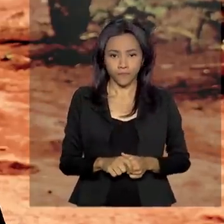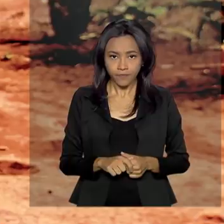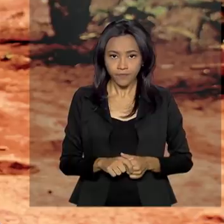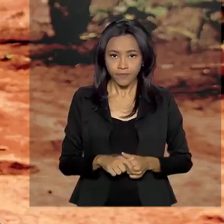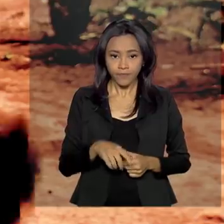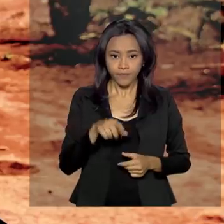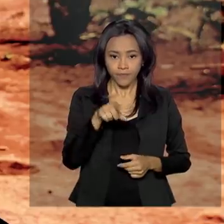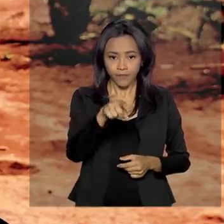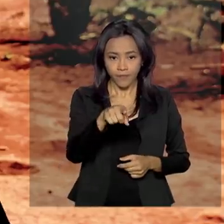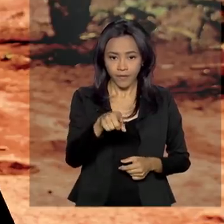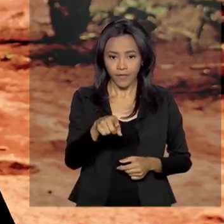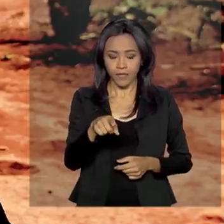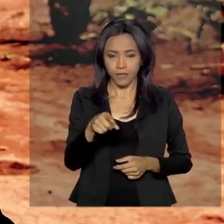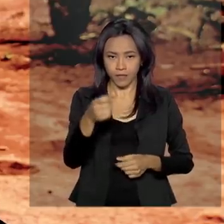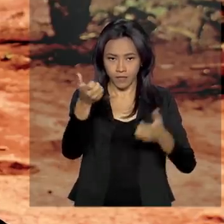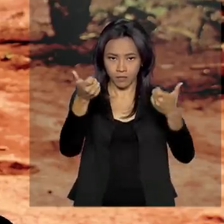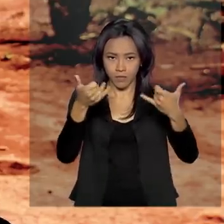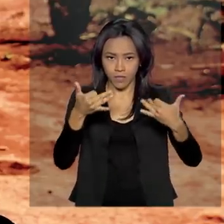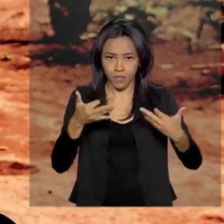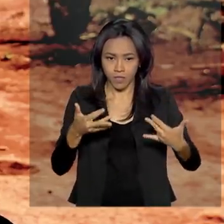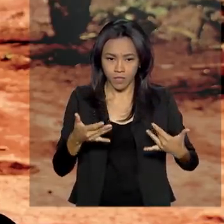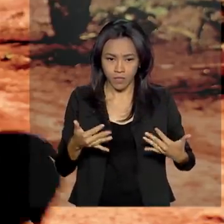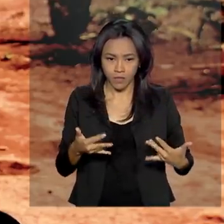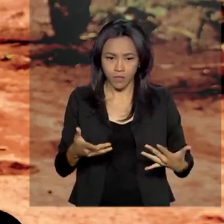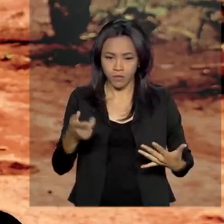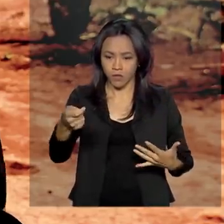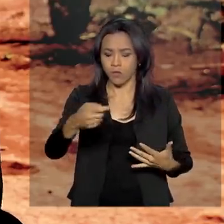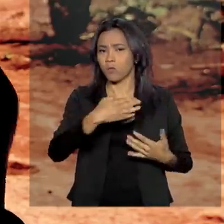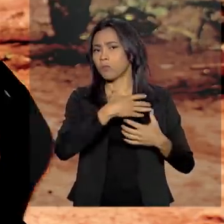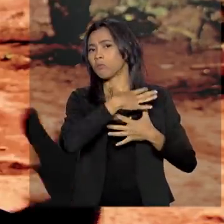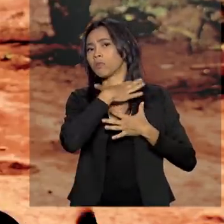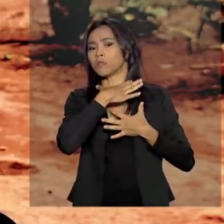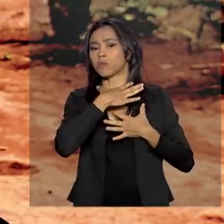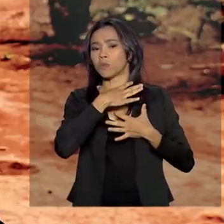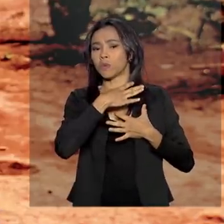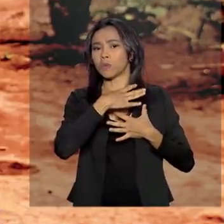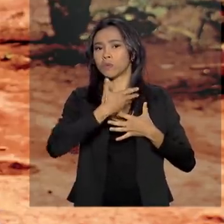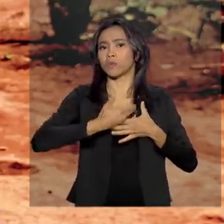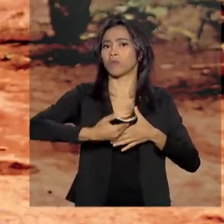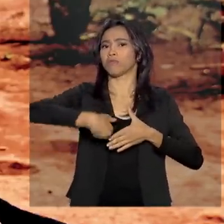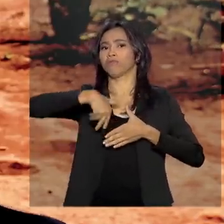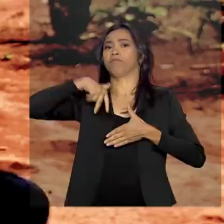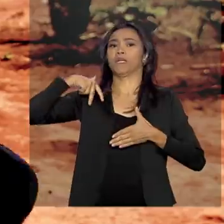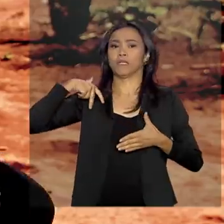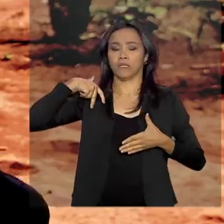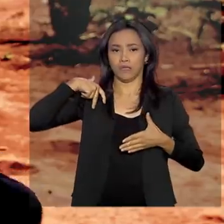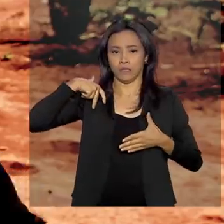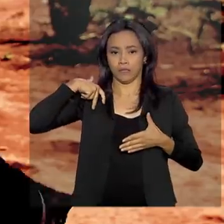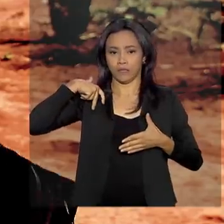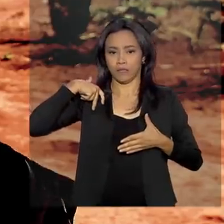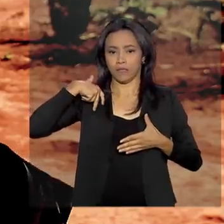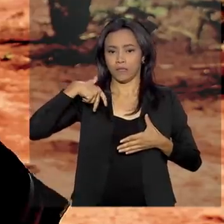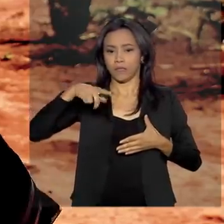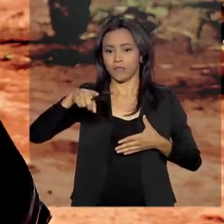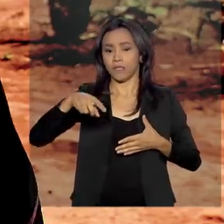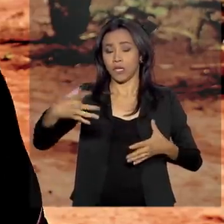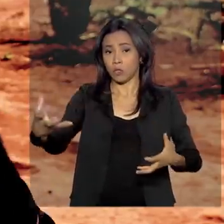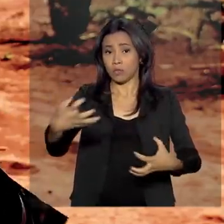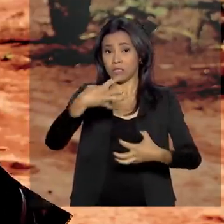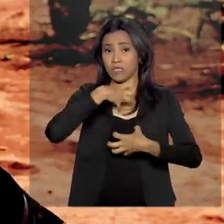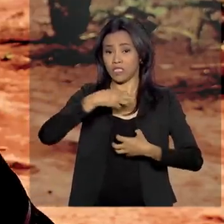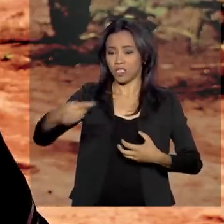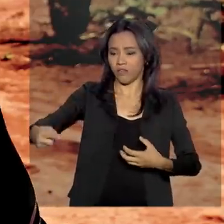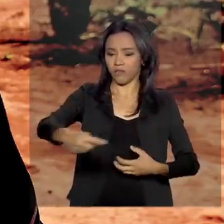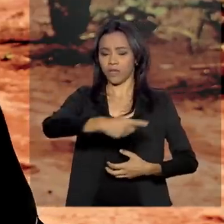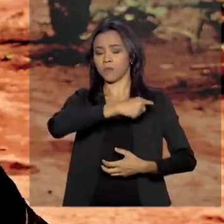tá bom que não passou nossa alma pois conseguiu foi 4 horas desviei eu sentia